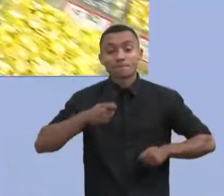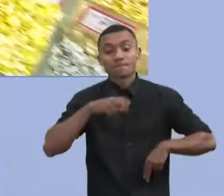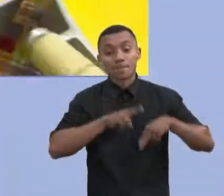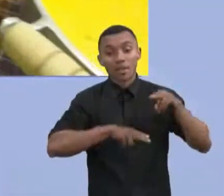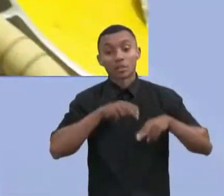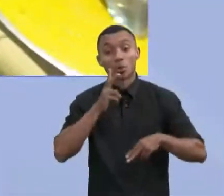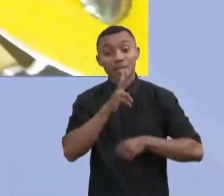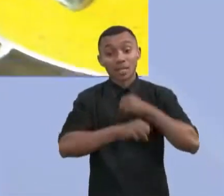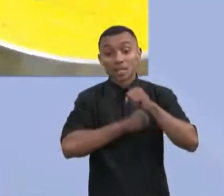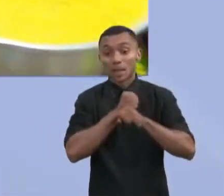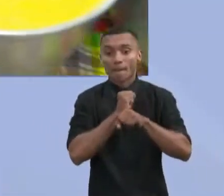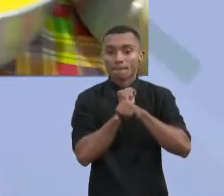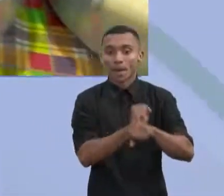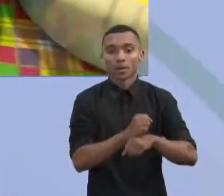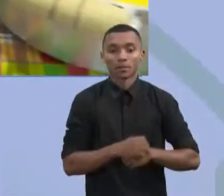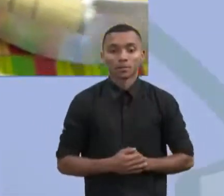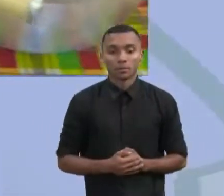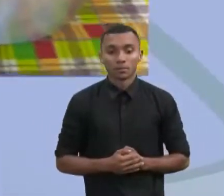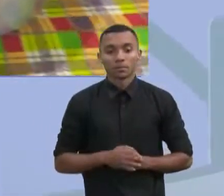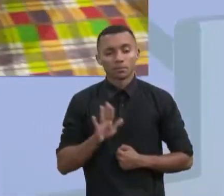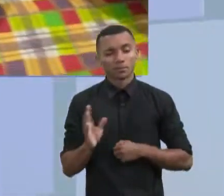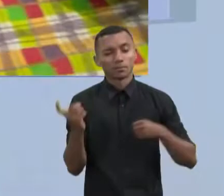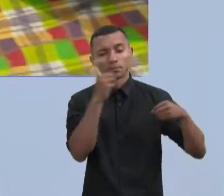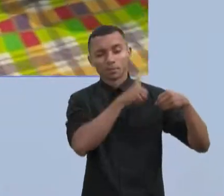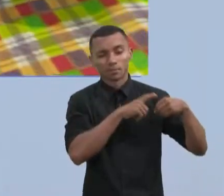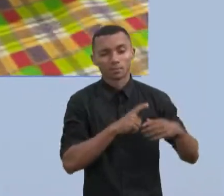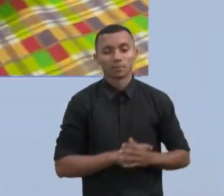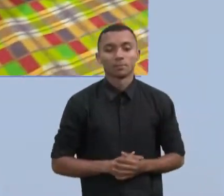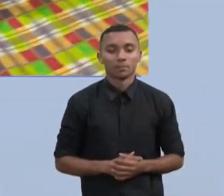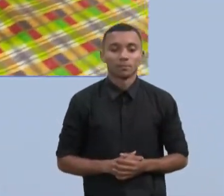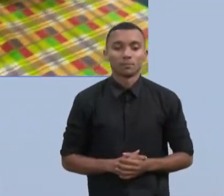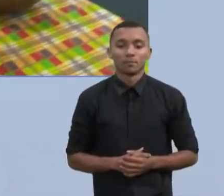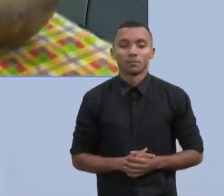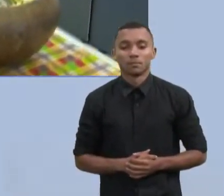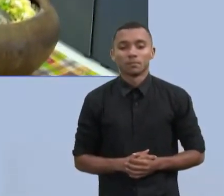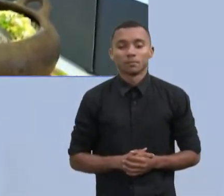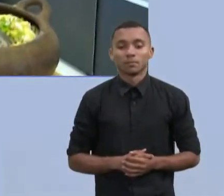2 anos sem as comemorações. O Jornal Assembleia volta já.